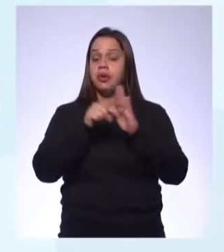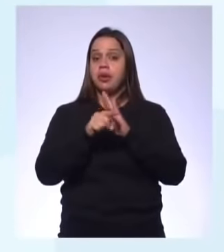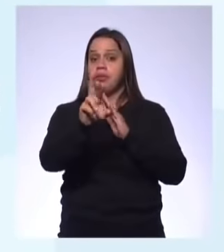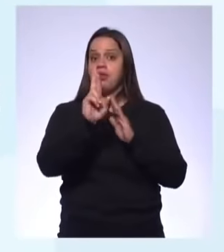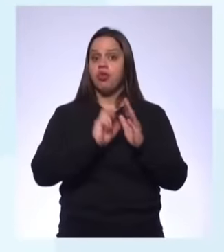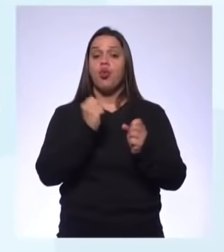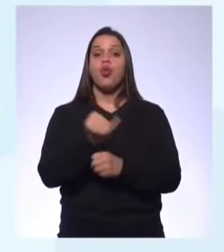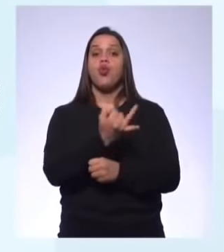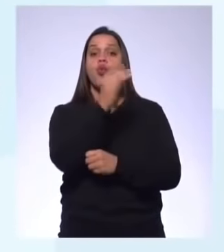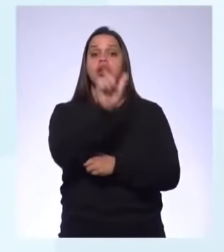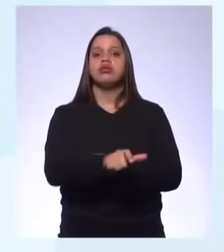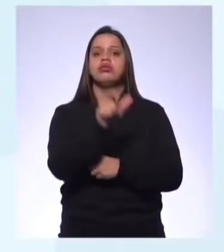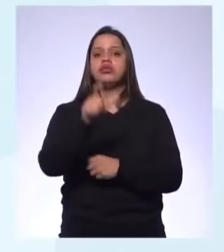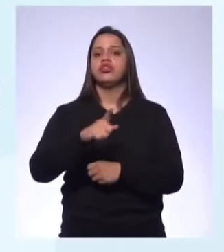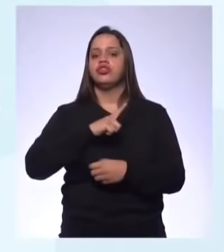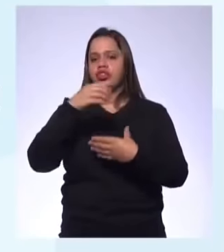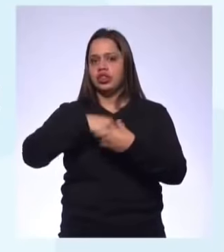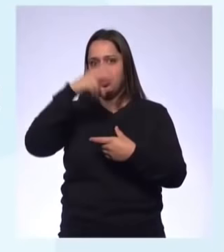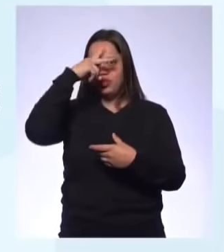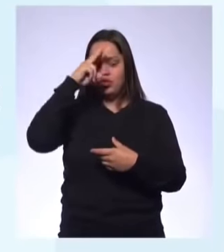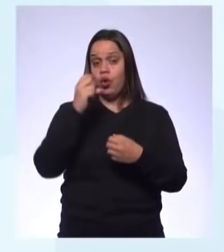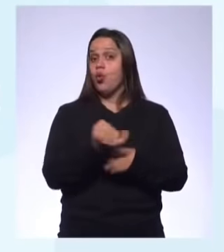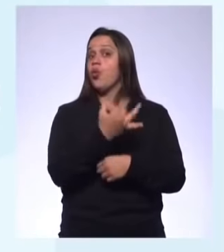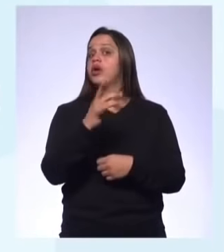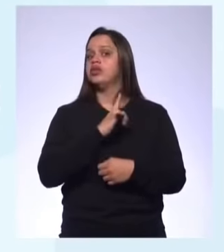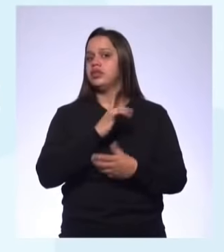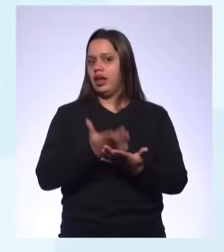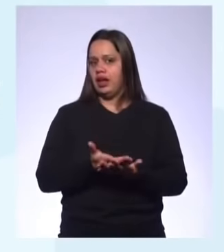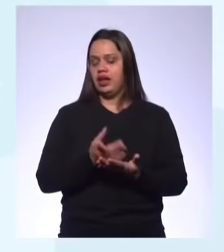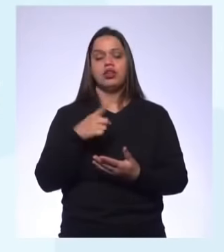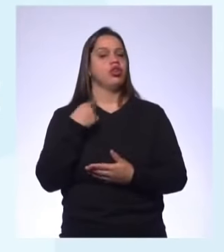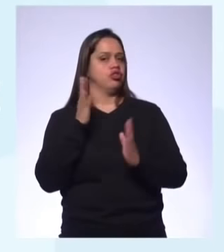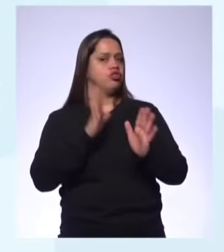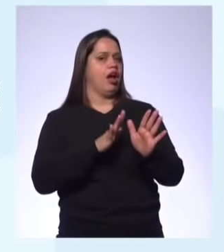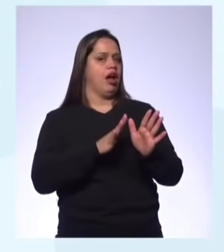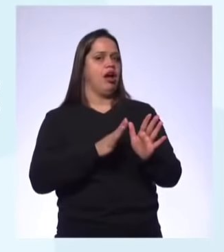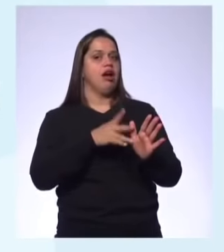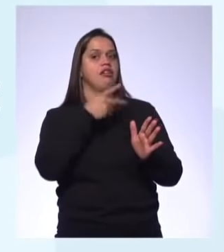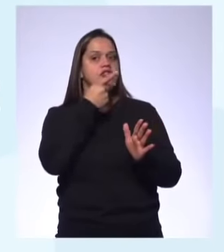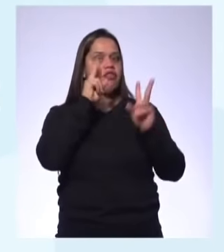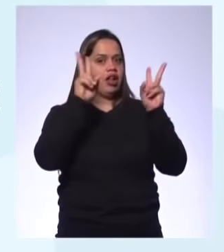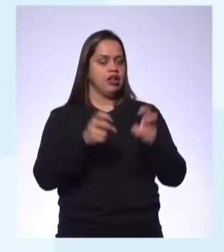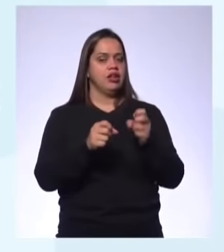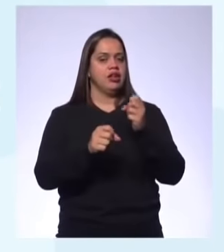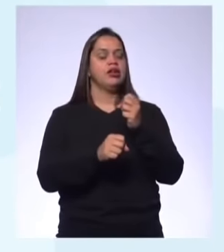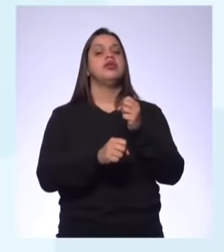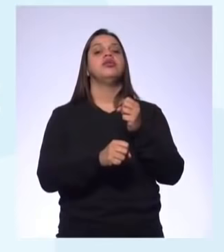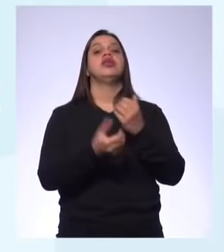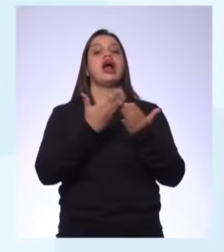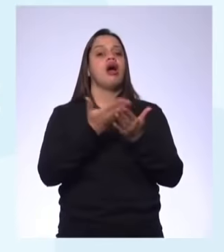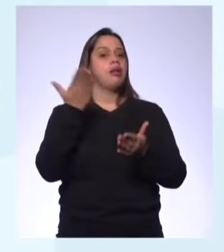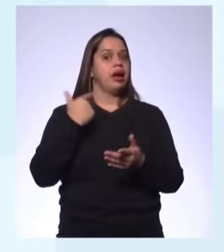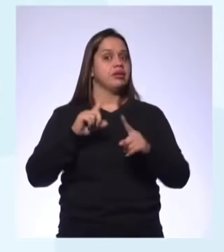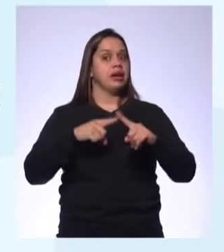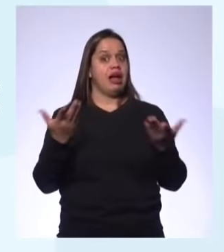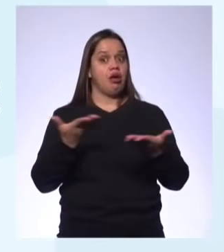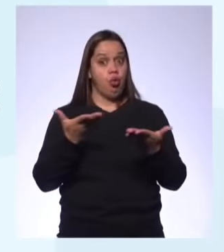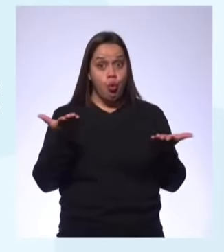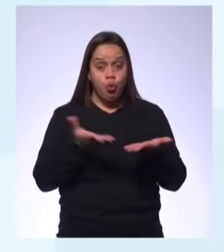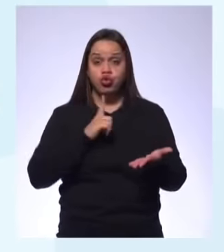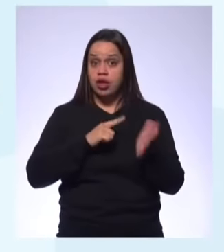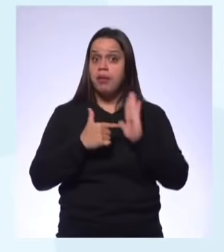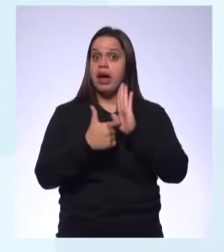aí. Quantas personagens há na história? Nós tínhamos falado isso na aula passada, mas acrescentamos personagens aqui. Então, eu quero que vocês